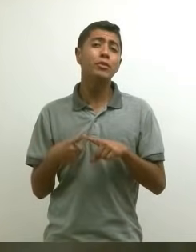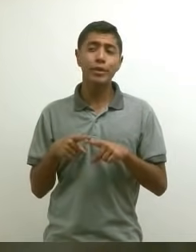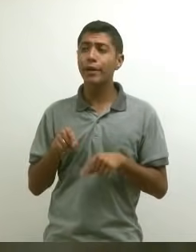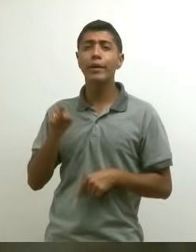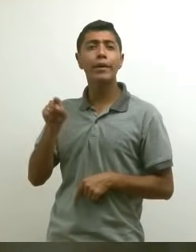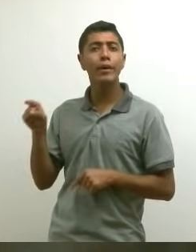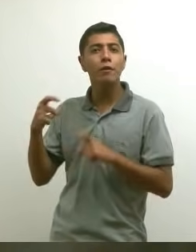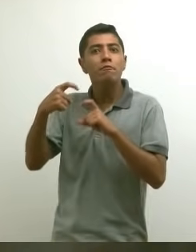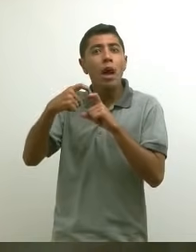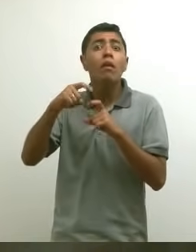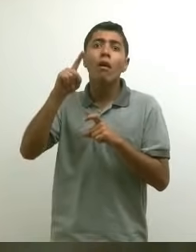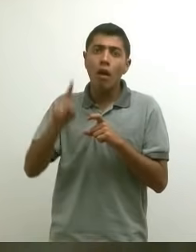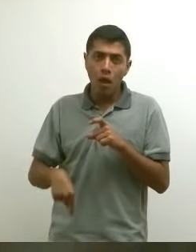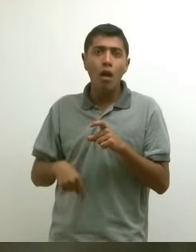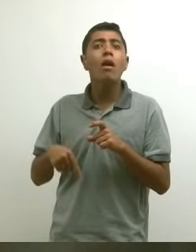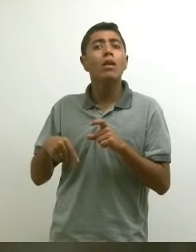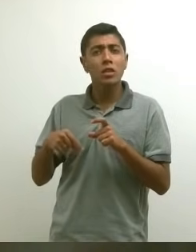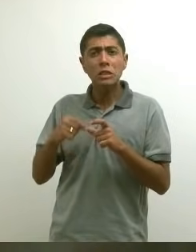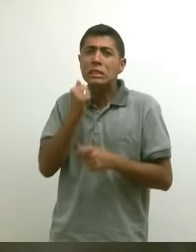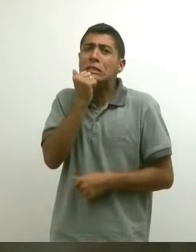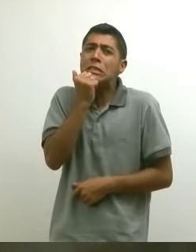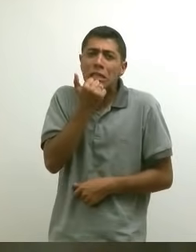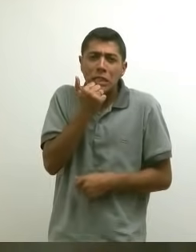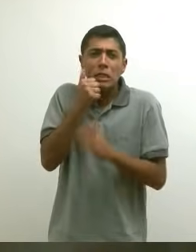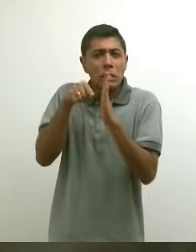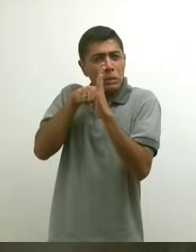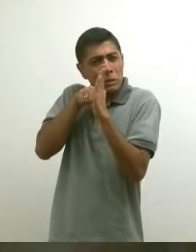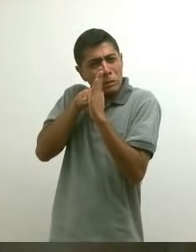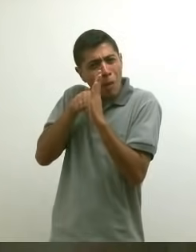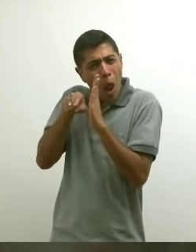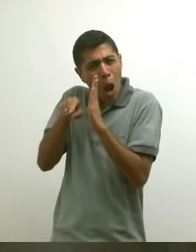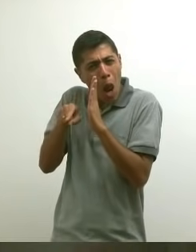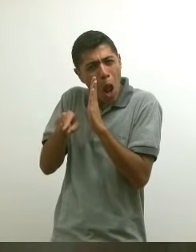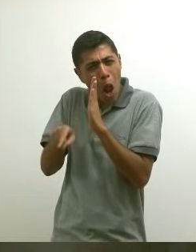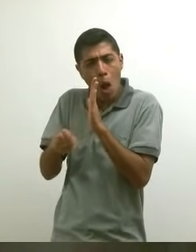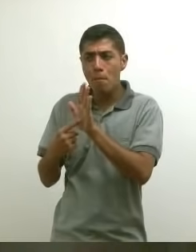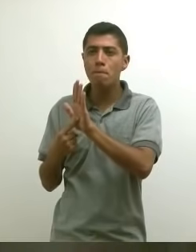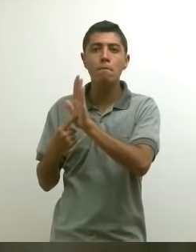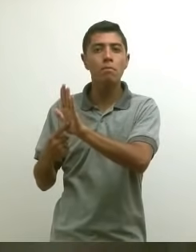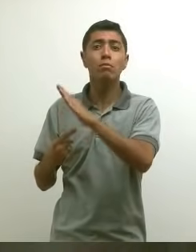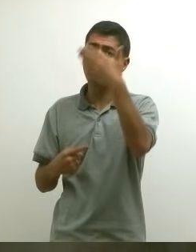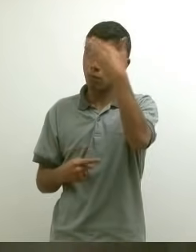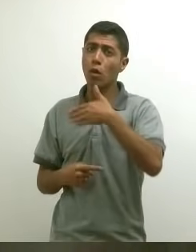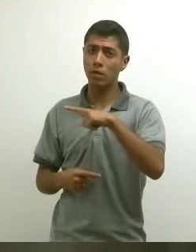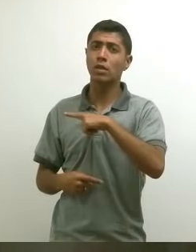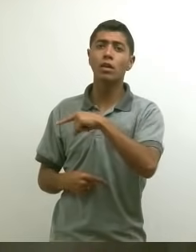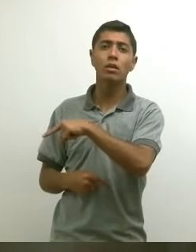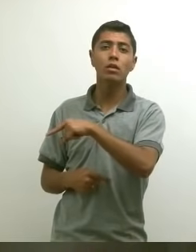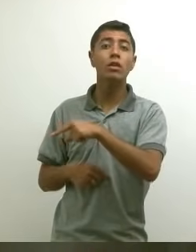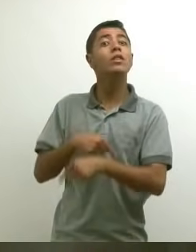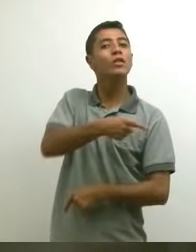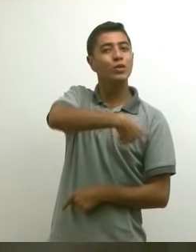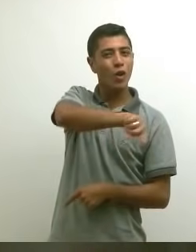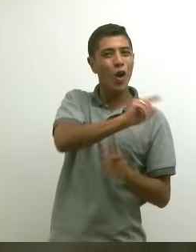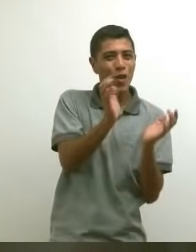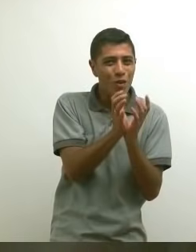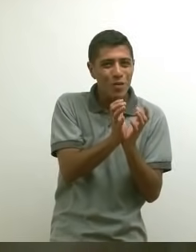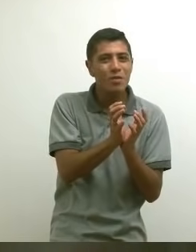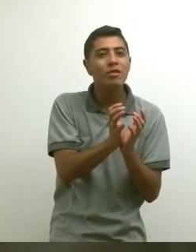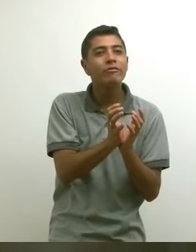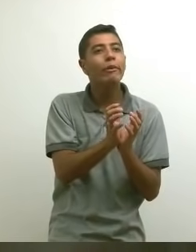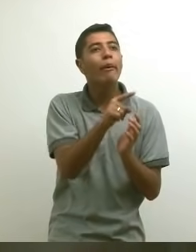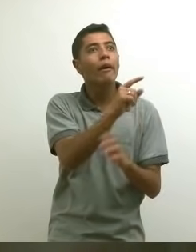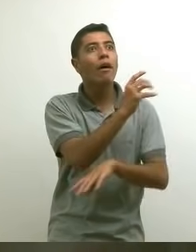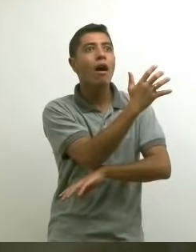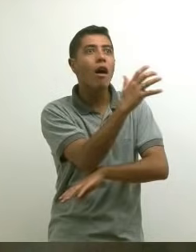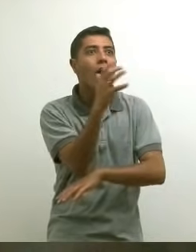científico a gente sabe hoje você fala qualquer coisa pode falar qualquer coisa você fala assim mas